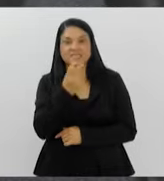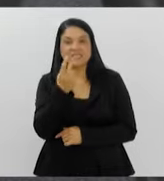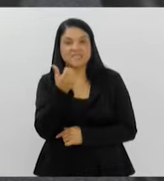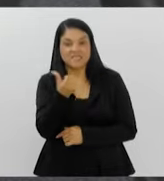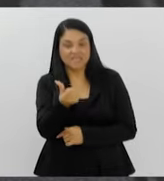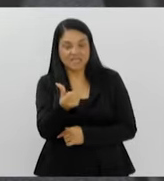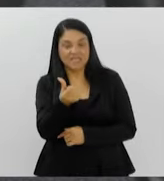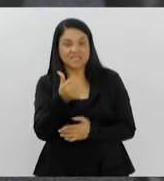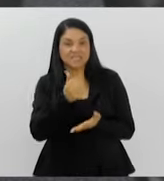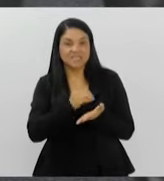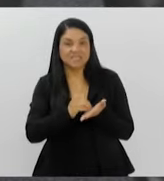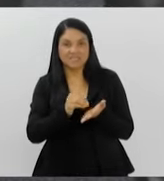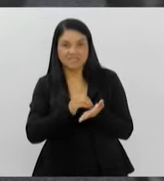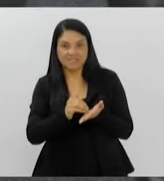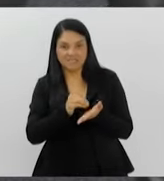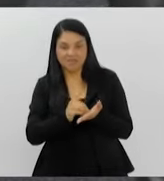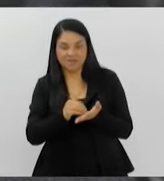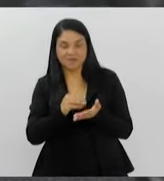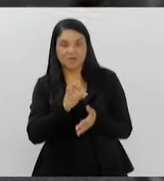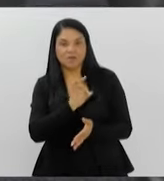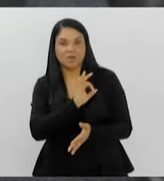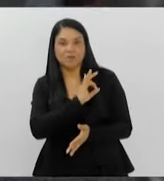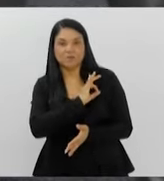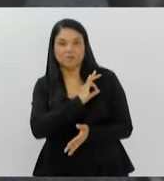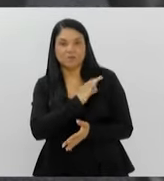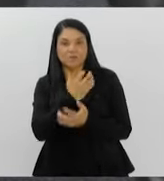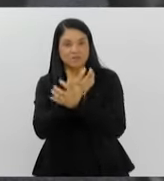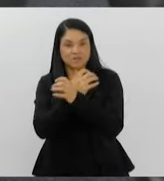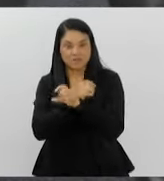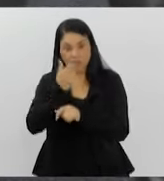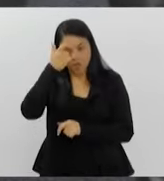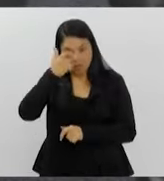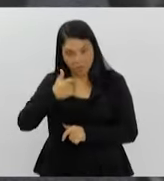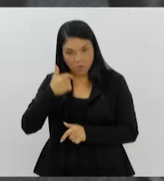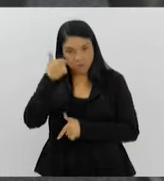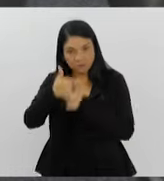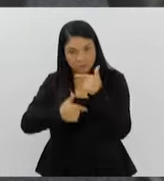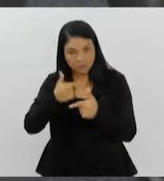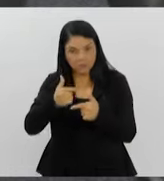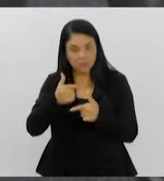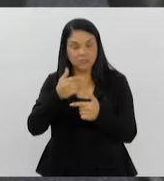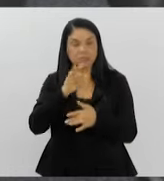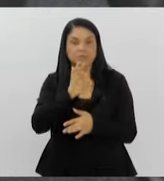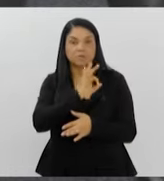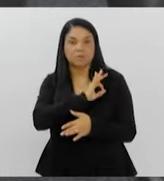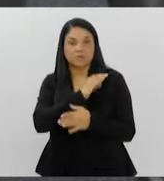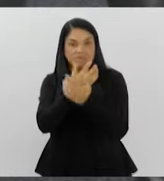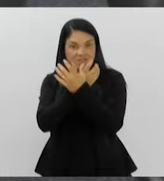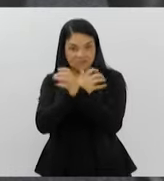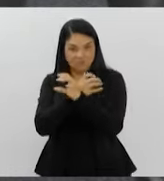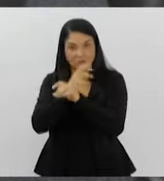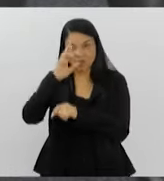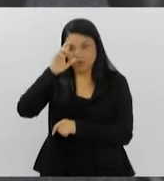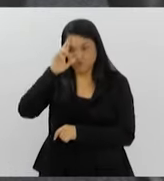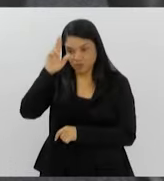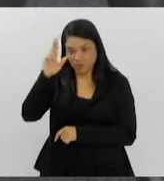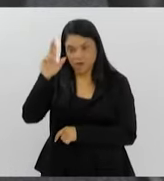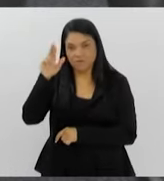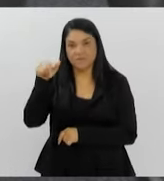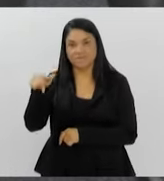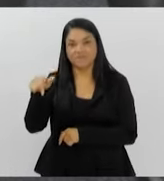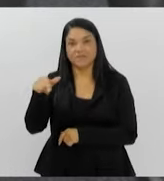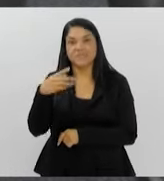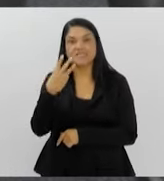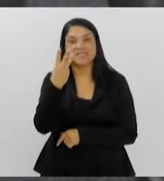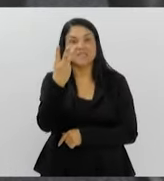Polícia Civil eu quero dizer que eu Fiquei na Polícia Civil exercendo o cargo de de chefe naquela ocasião por